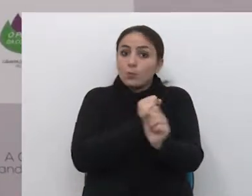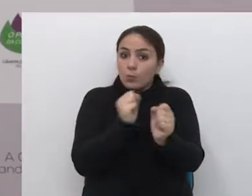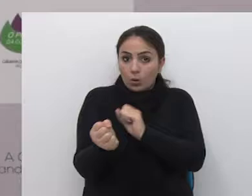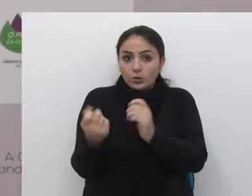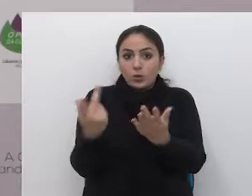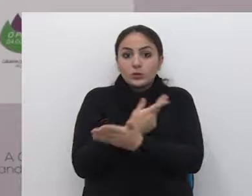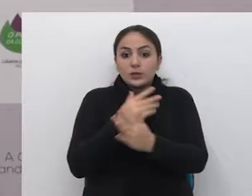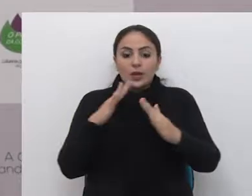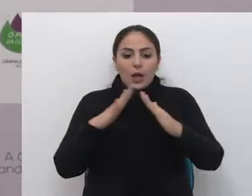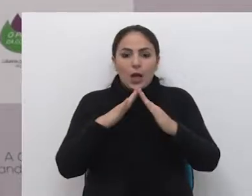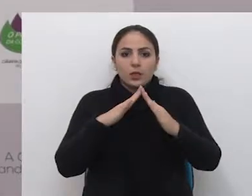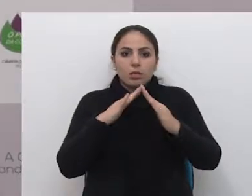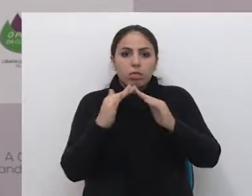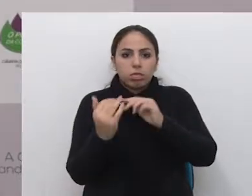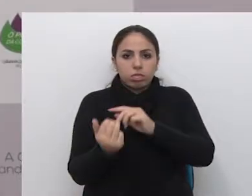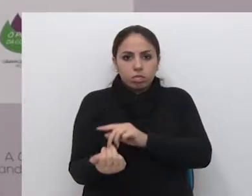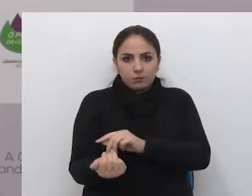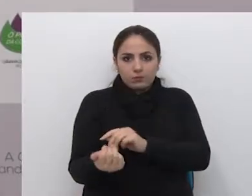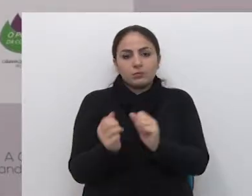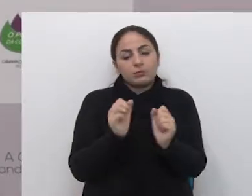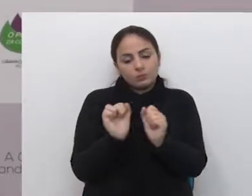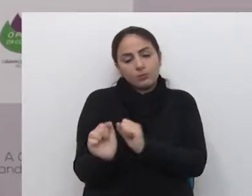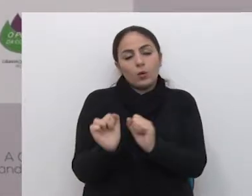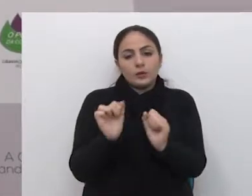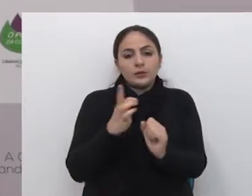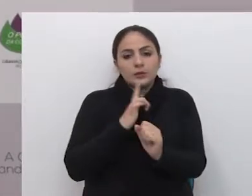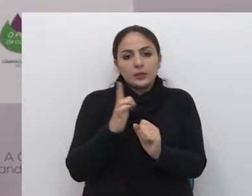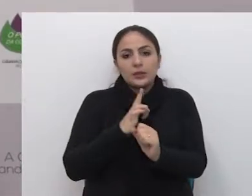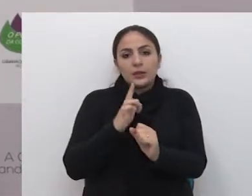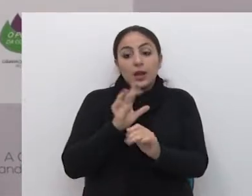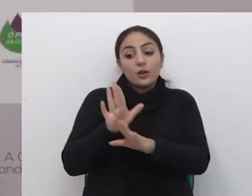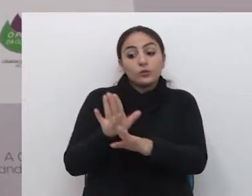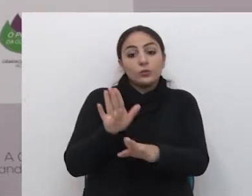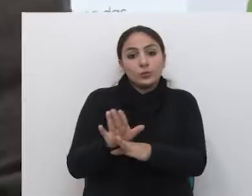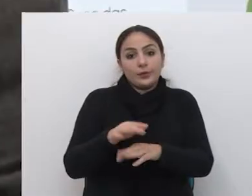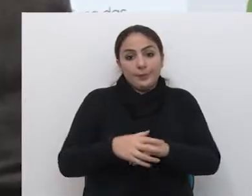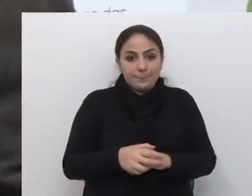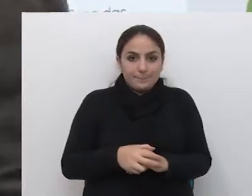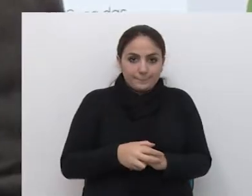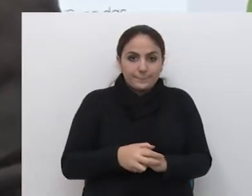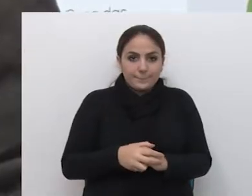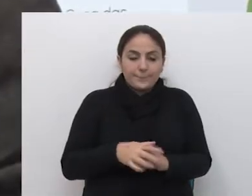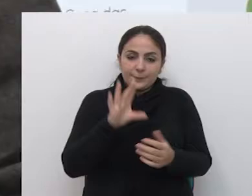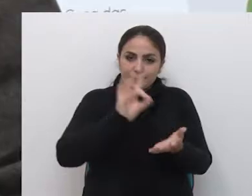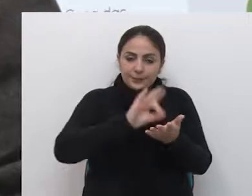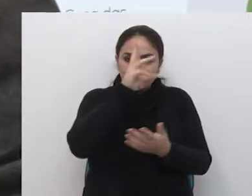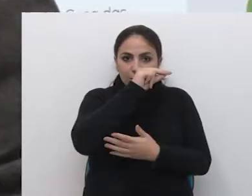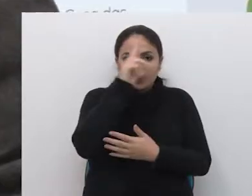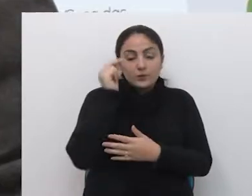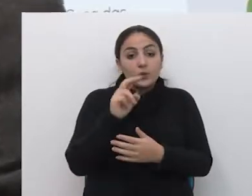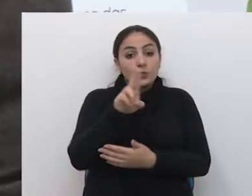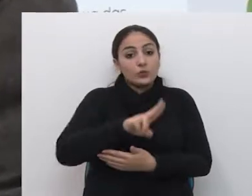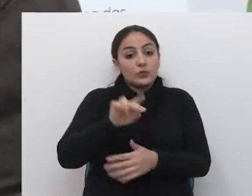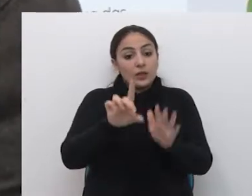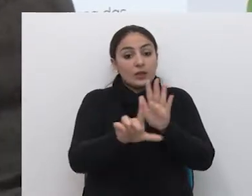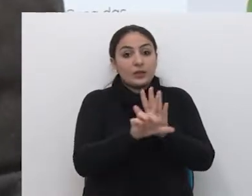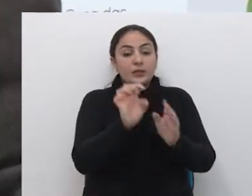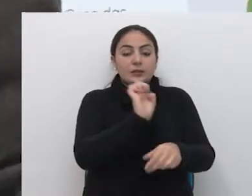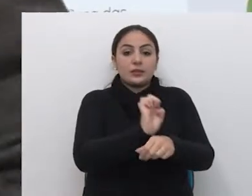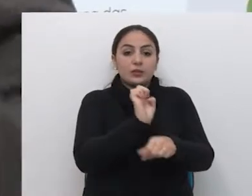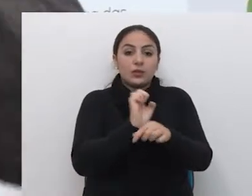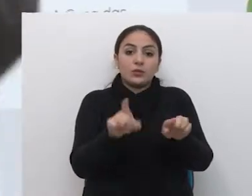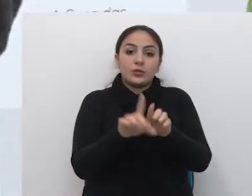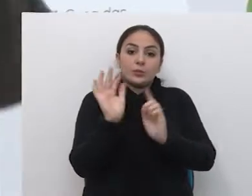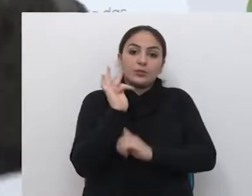levar à destruição das residências, que os moradores pelo menos tenham atenuados esses resultados. Atualmente, o município utiliza a